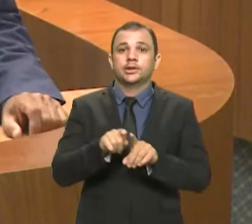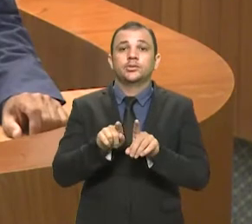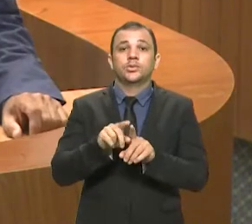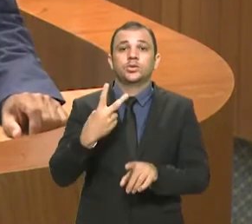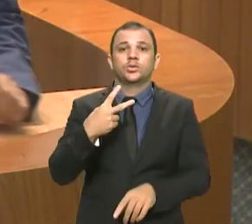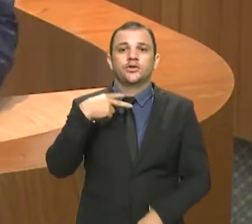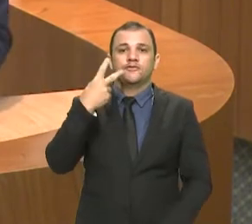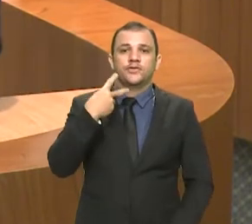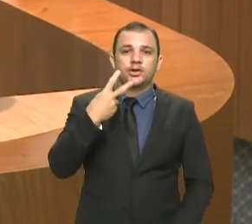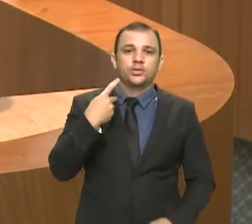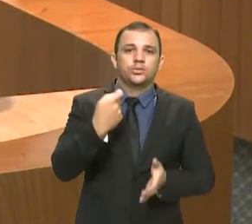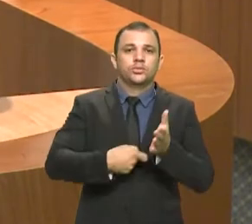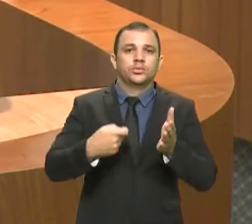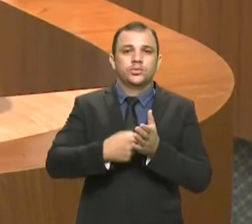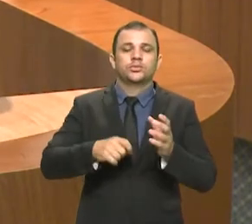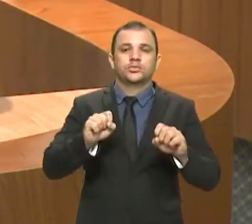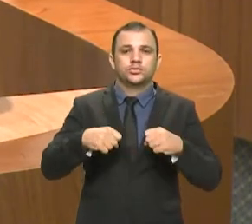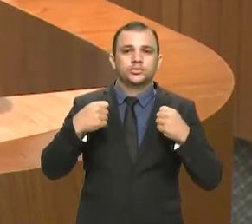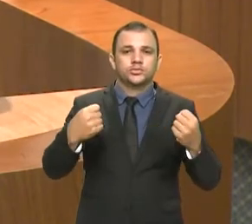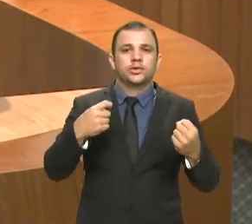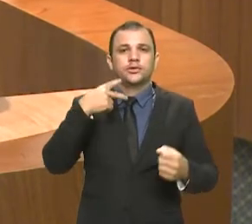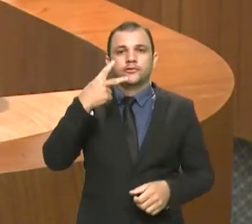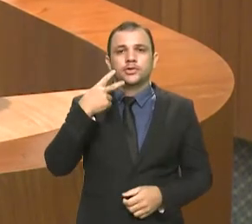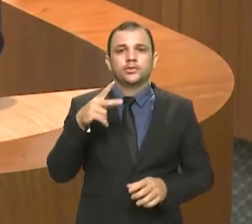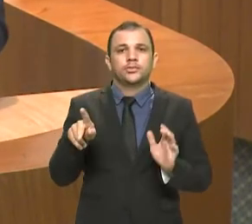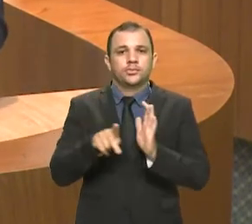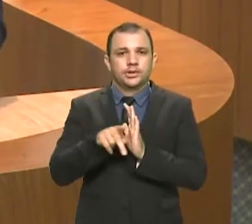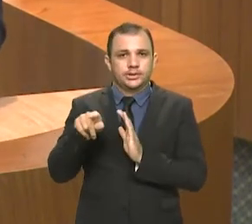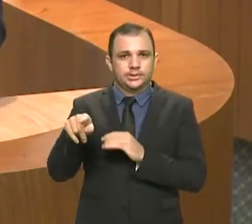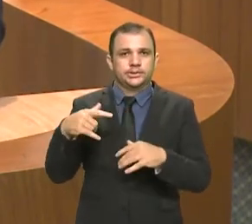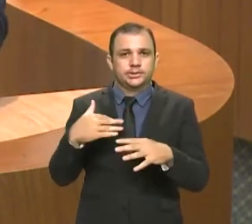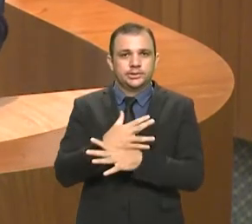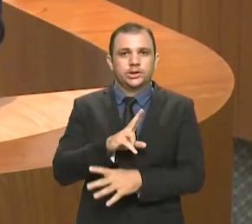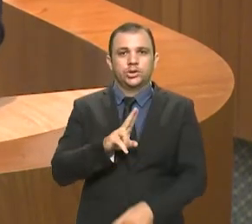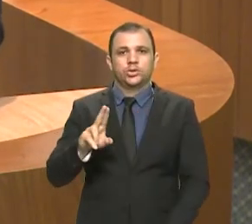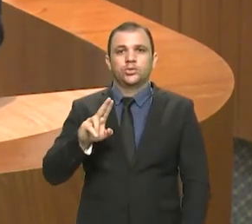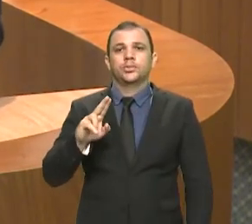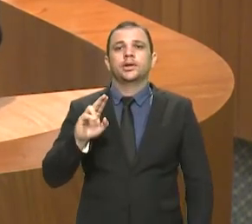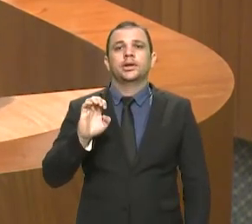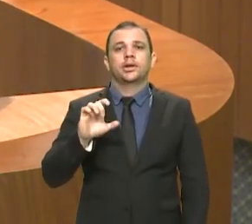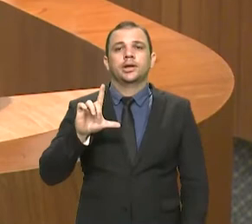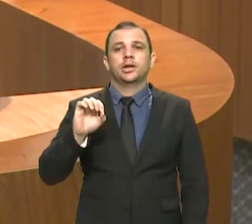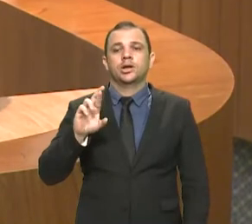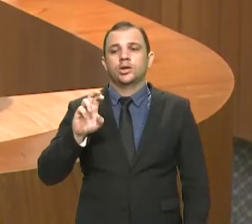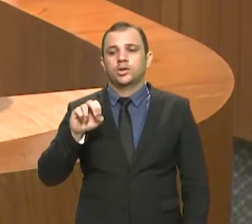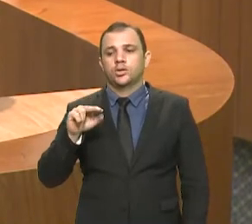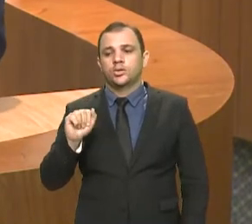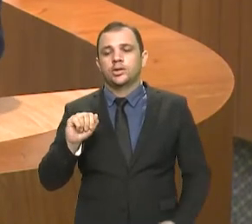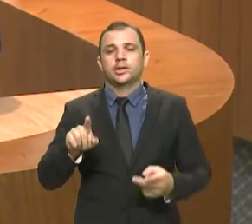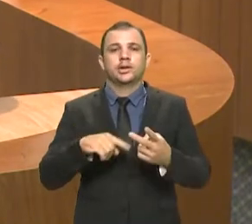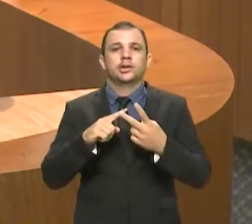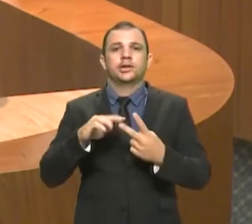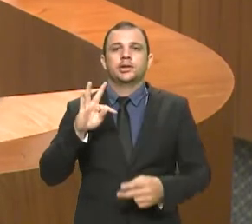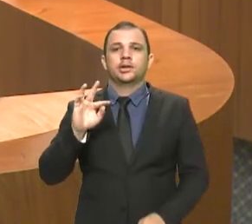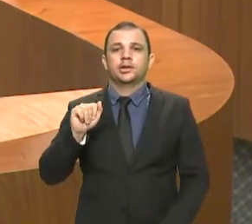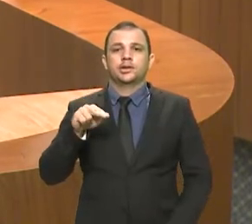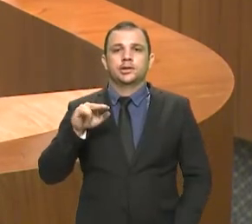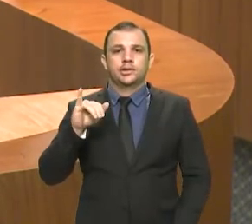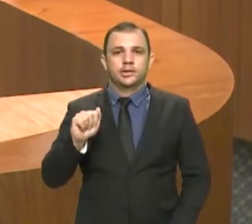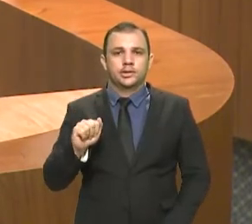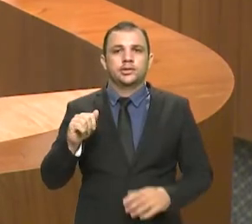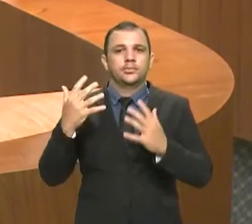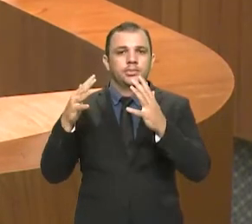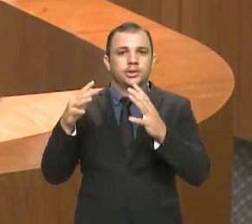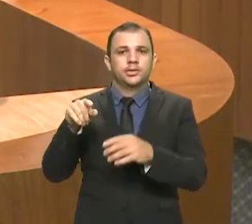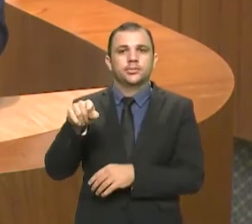que é a vereadora da cidade de Sucupira do Riachão, Lorena, e a vereadora Tânia. Então, parabéns às duas